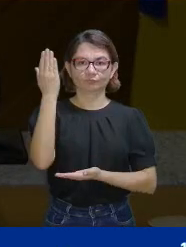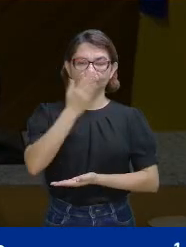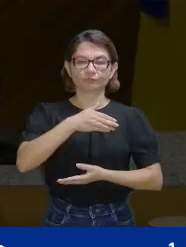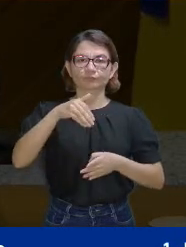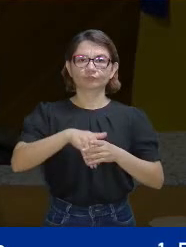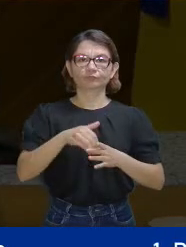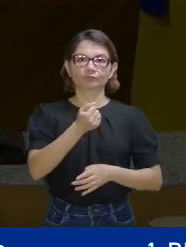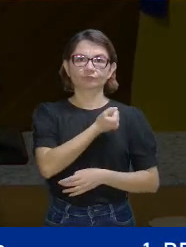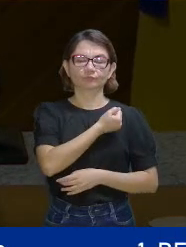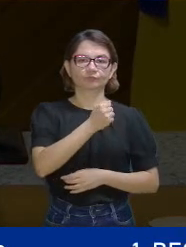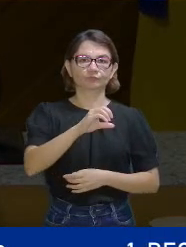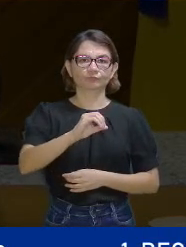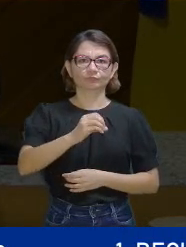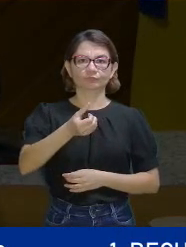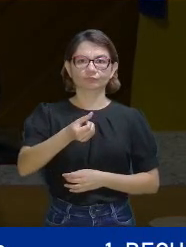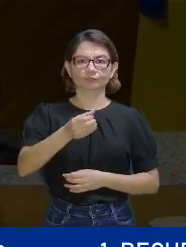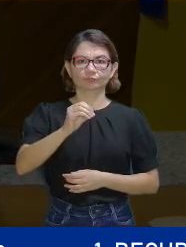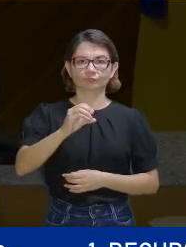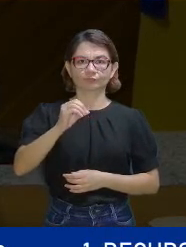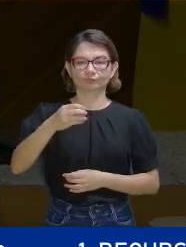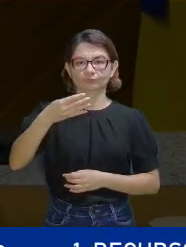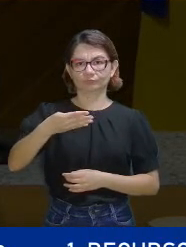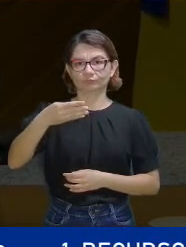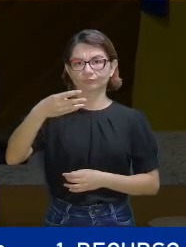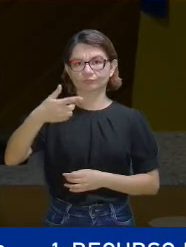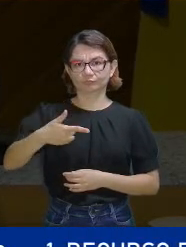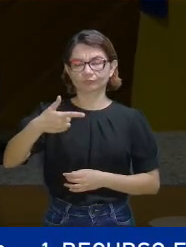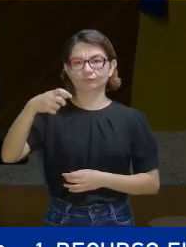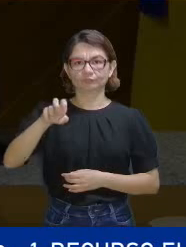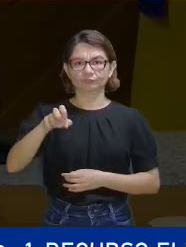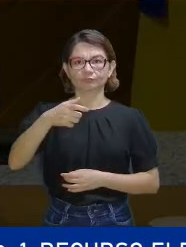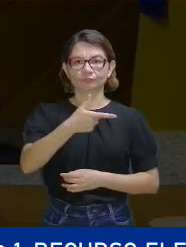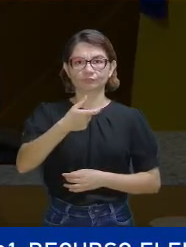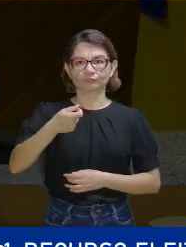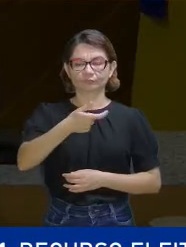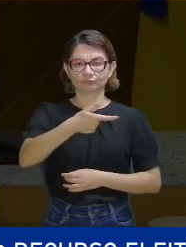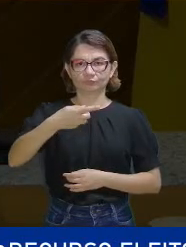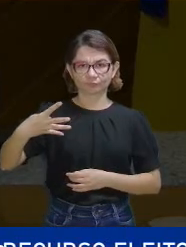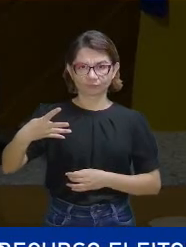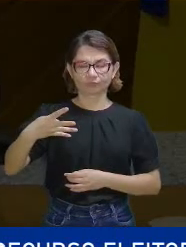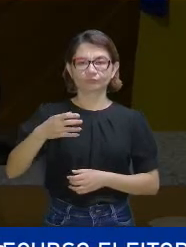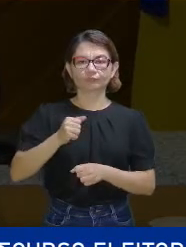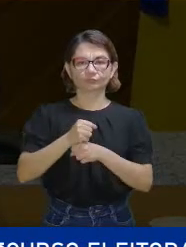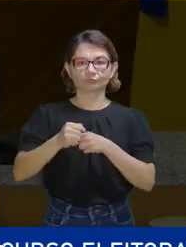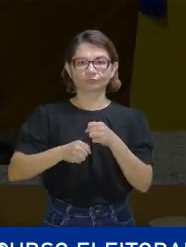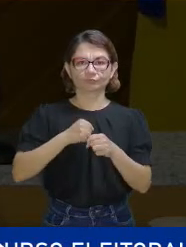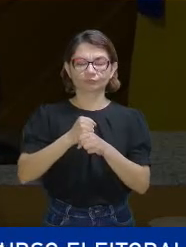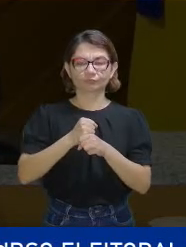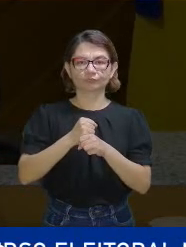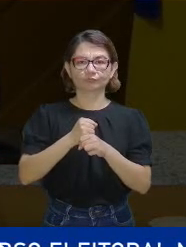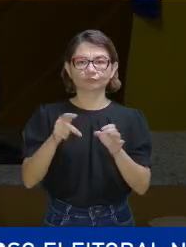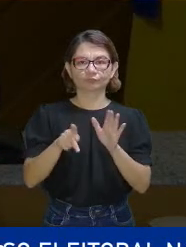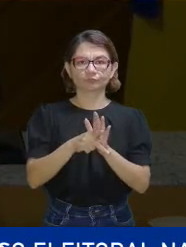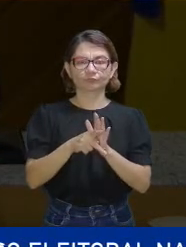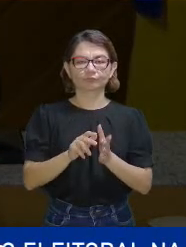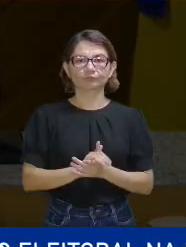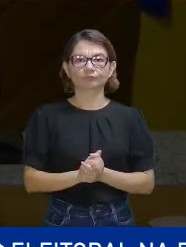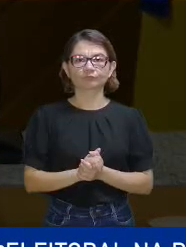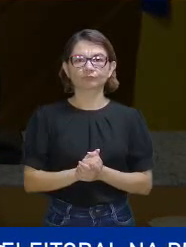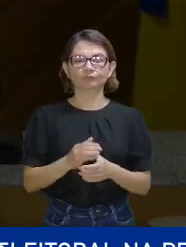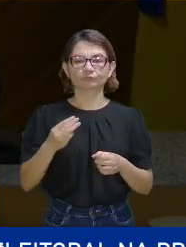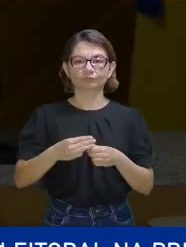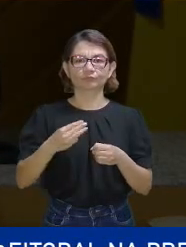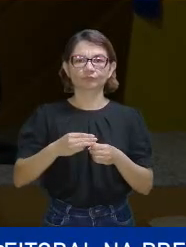nariz afilado, barba em forma de cavanhaque grisalha, traje toga preta. 2024, origem